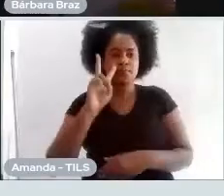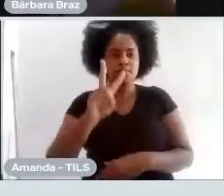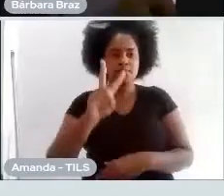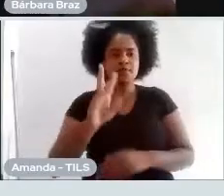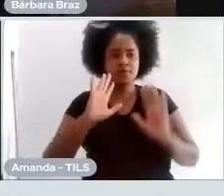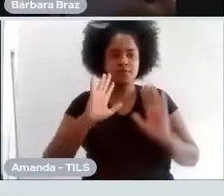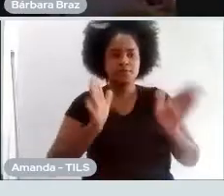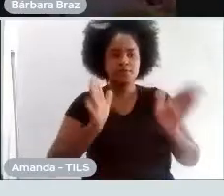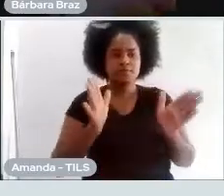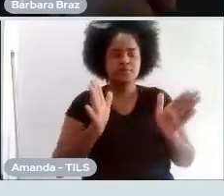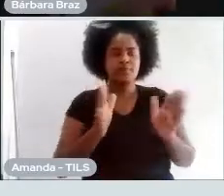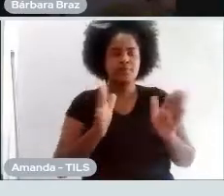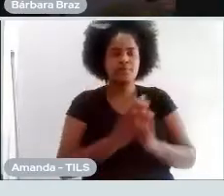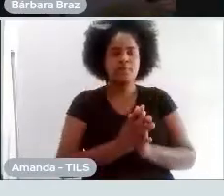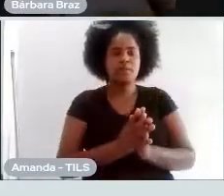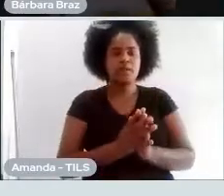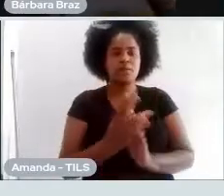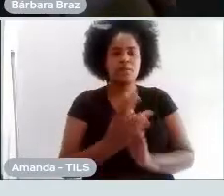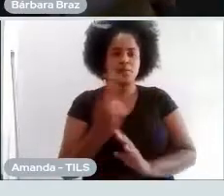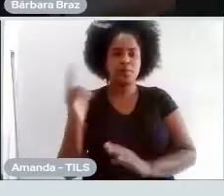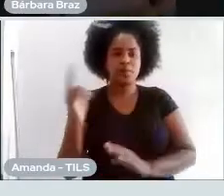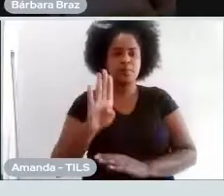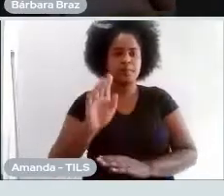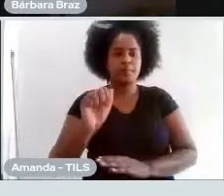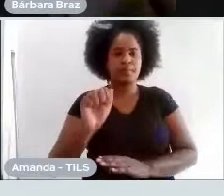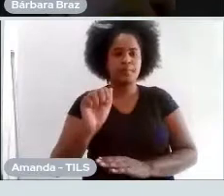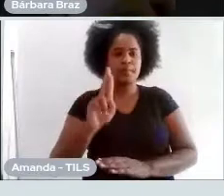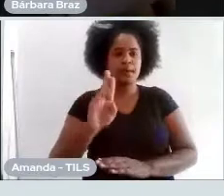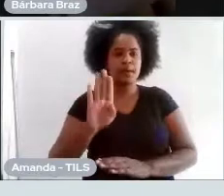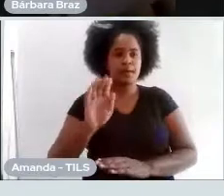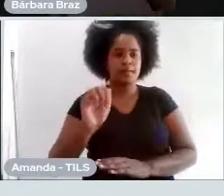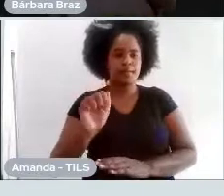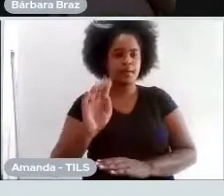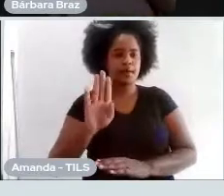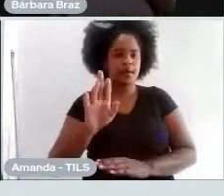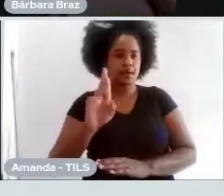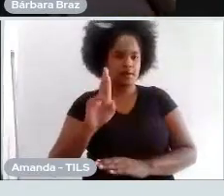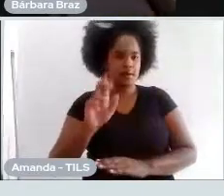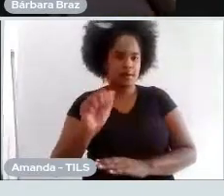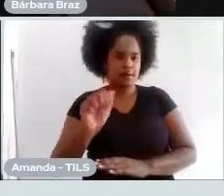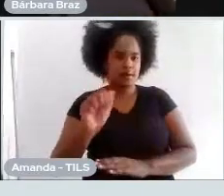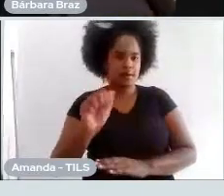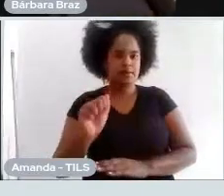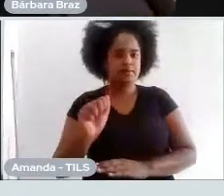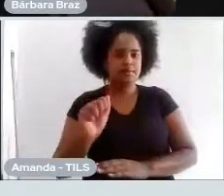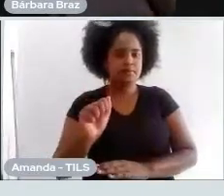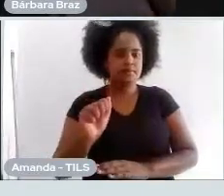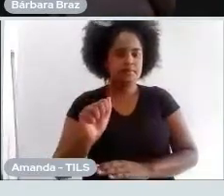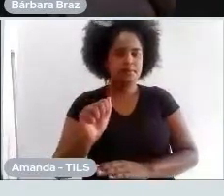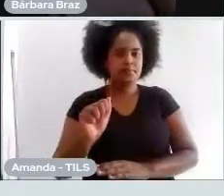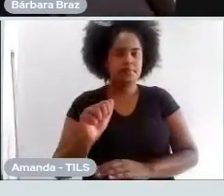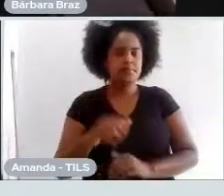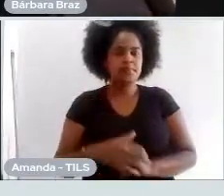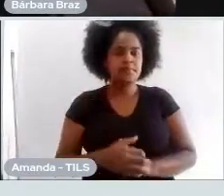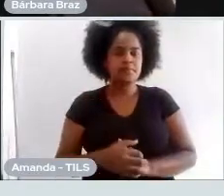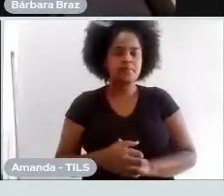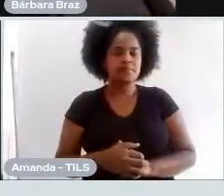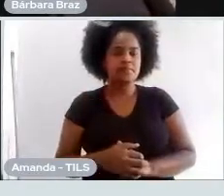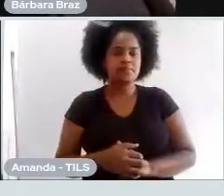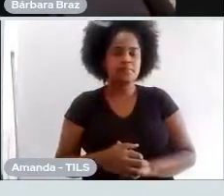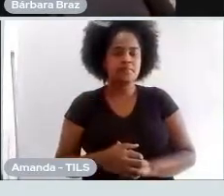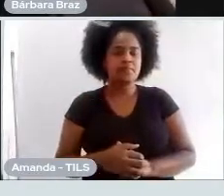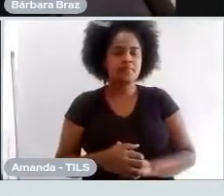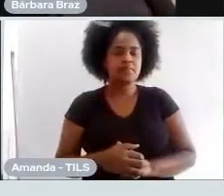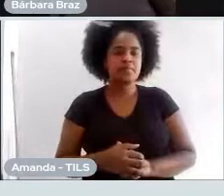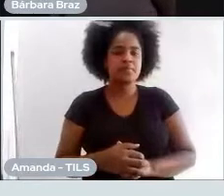Meu nome se chama Bárbara Braz, pode me chamar de Bárbara, professora, do que vocês quiserem, não tem muito problema quanto a isso. Você é a